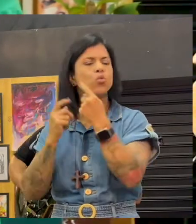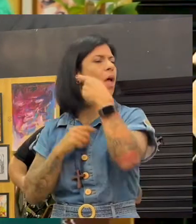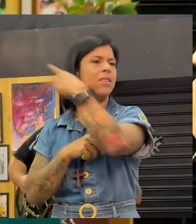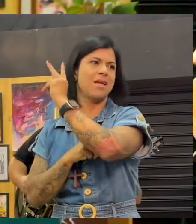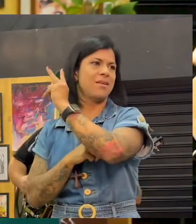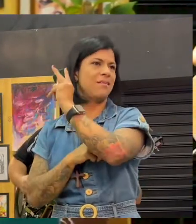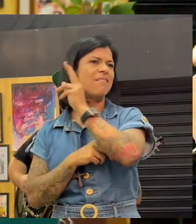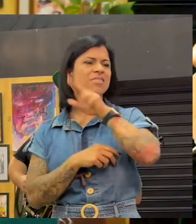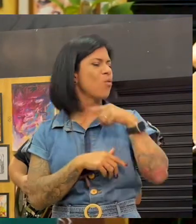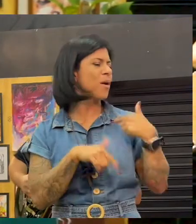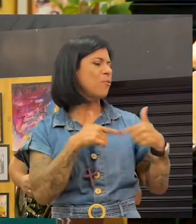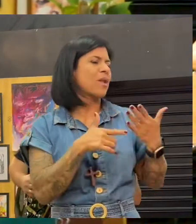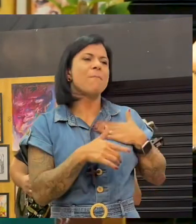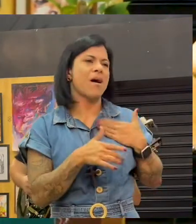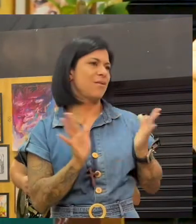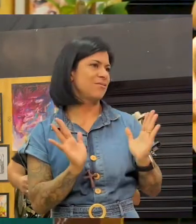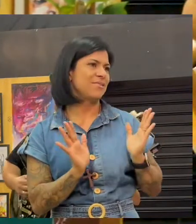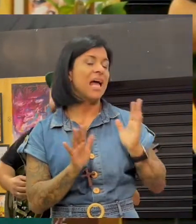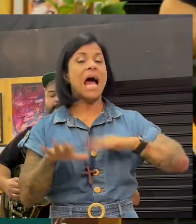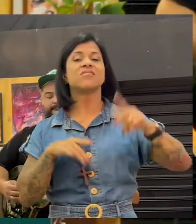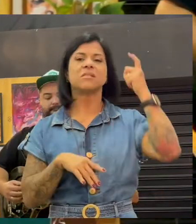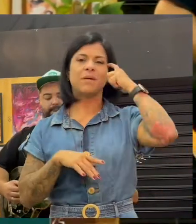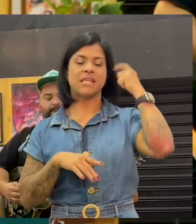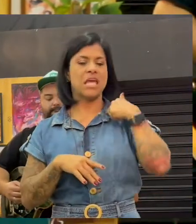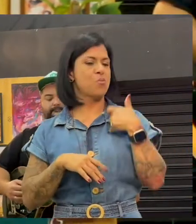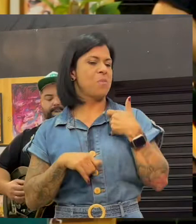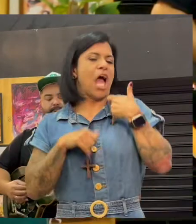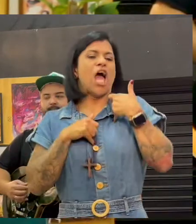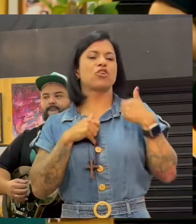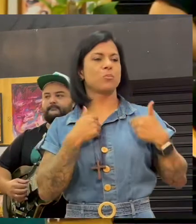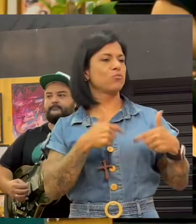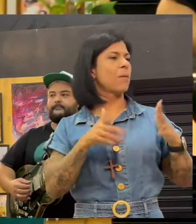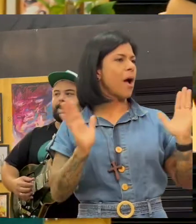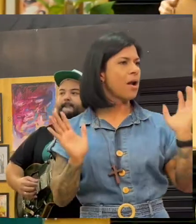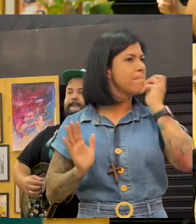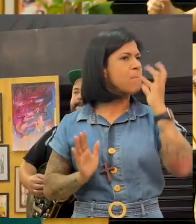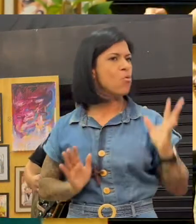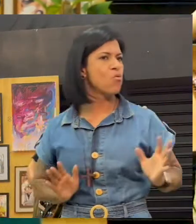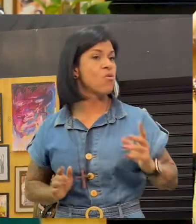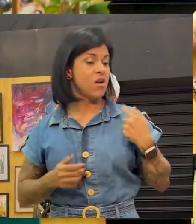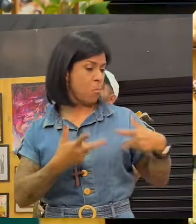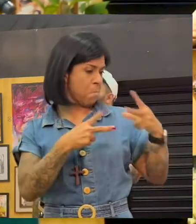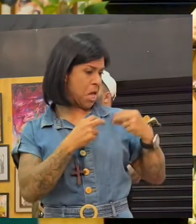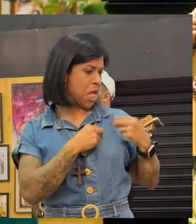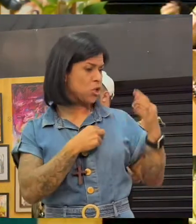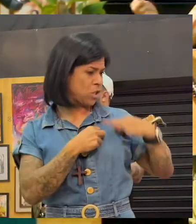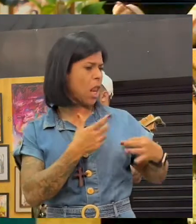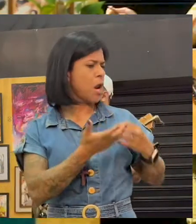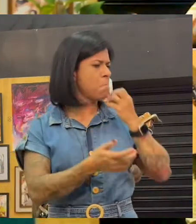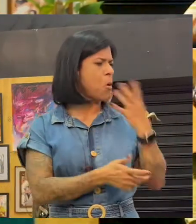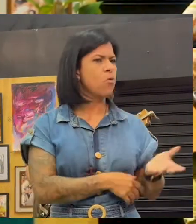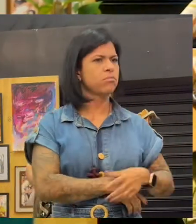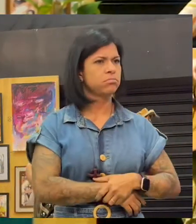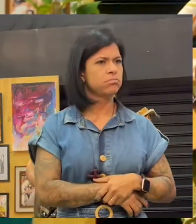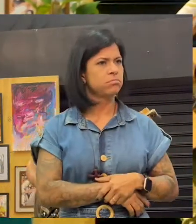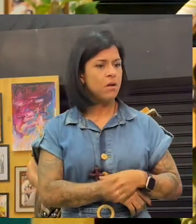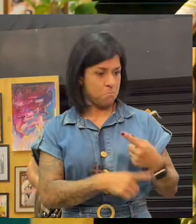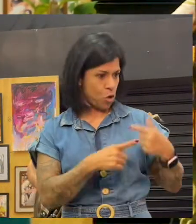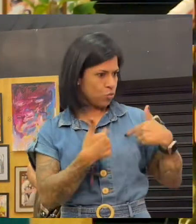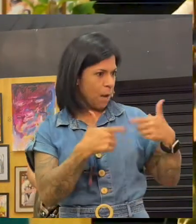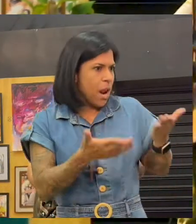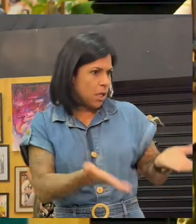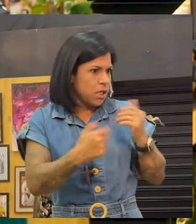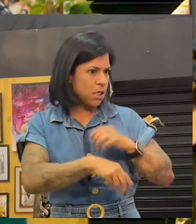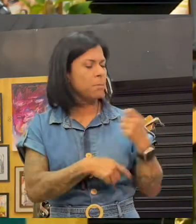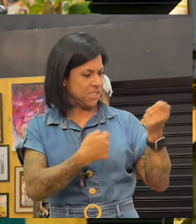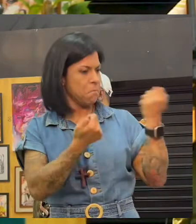Não é das suas próprias forças. Ele não quer que você se ache. Ah, eu estou trabalhando aqui, eu mereci. Eu mereci esse salário. Vou